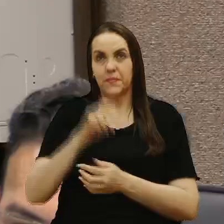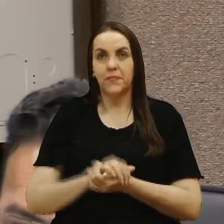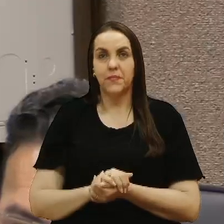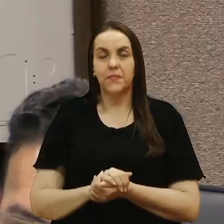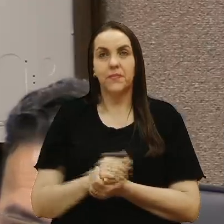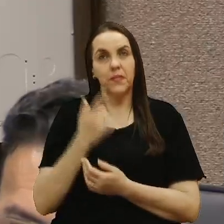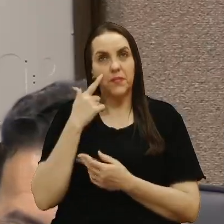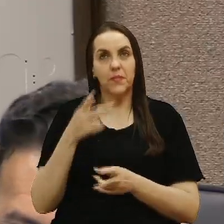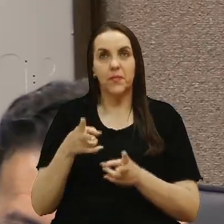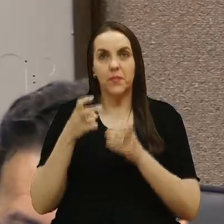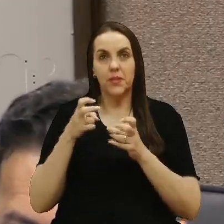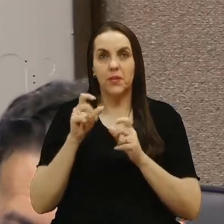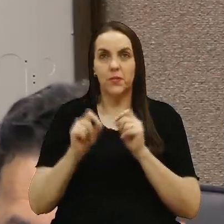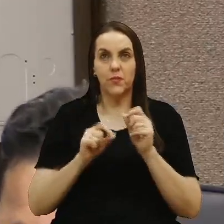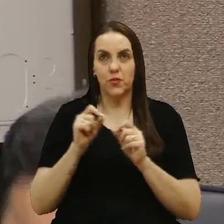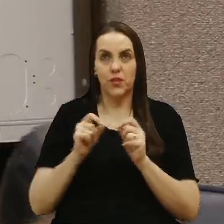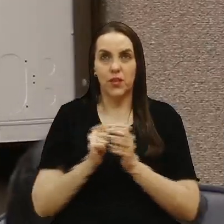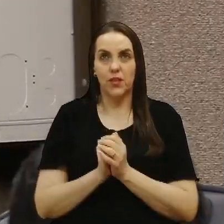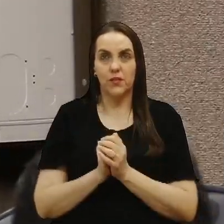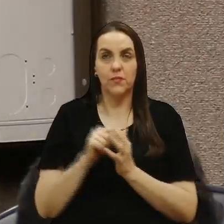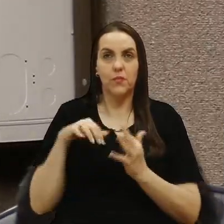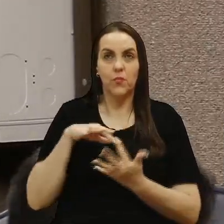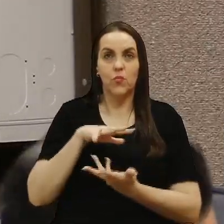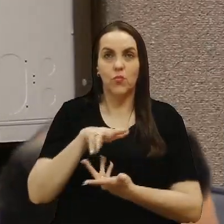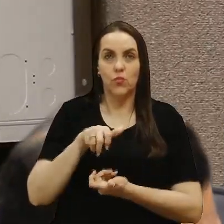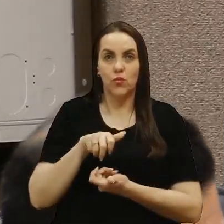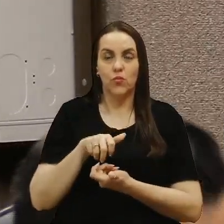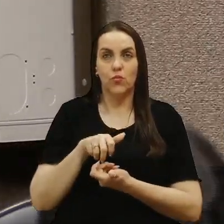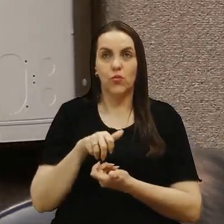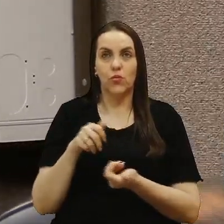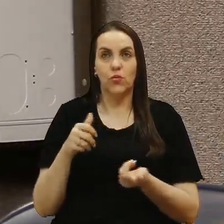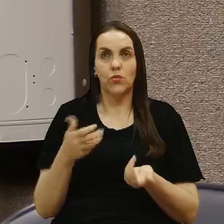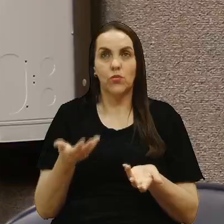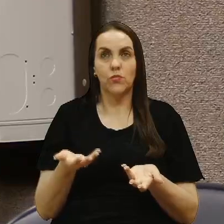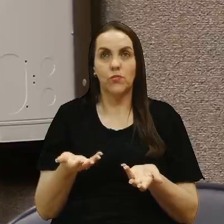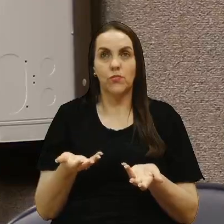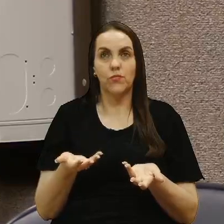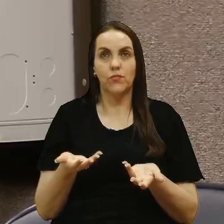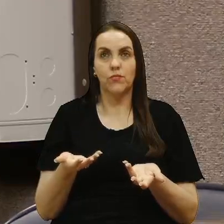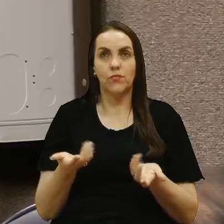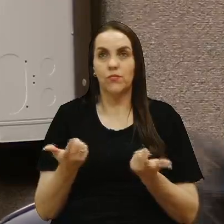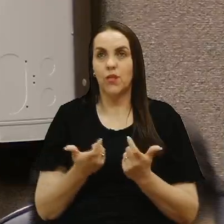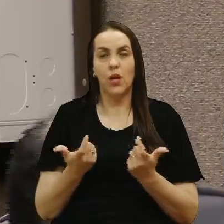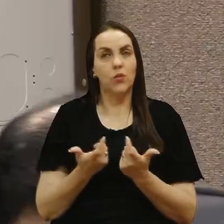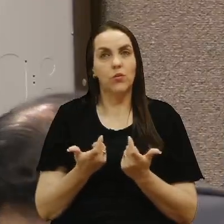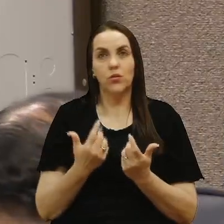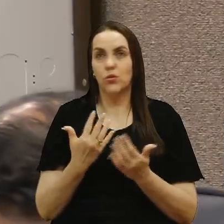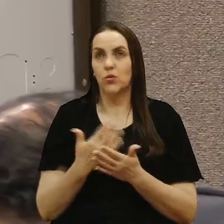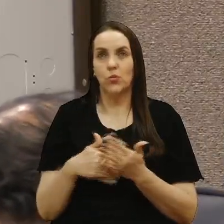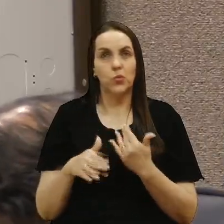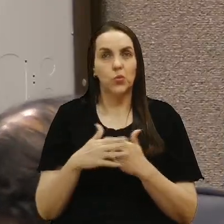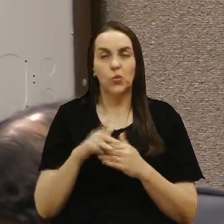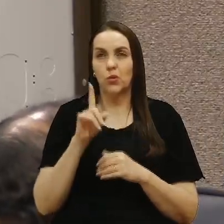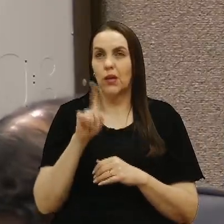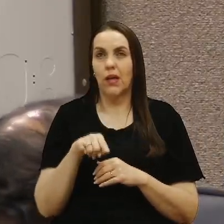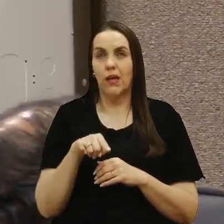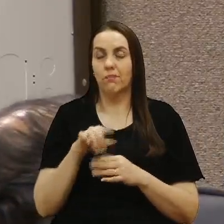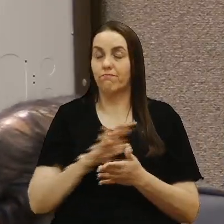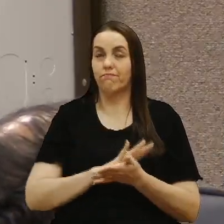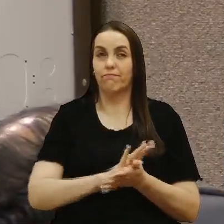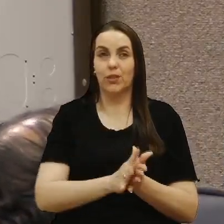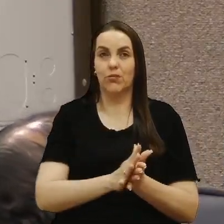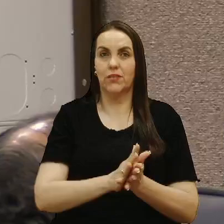vejo que nós vivemos hoje num mundo onde tudo gera